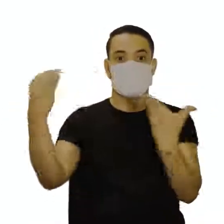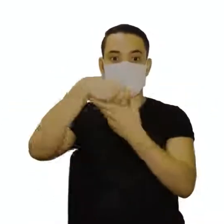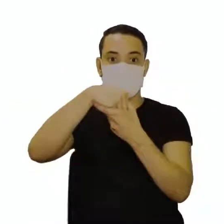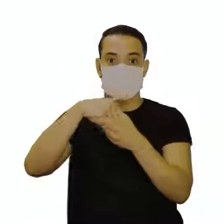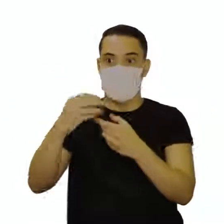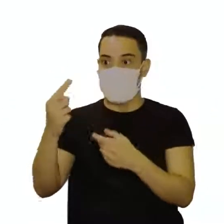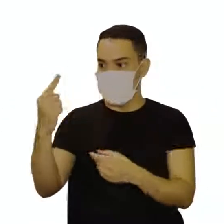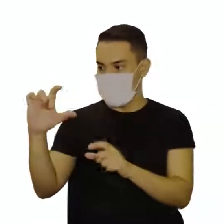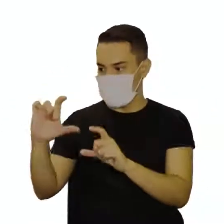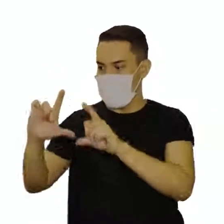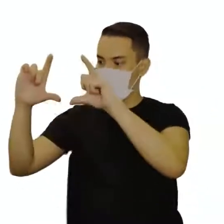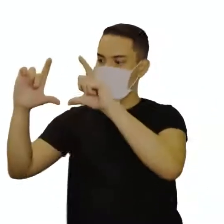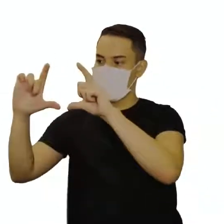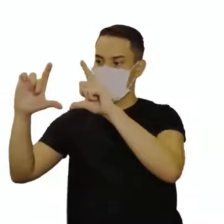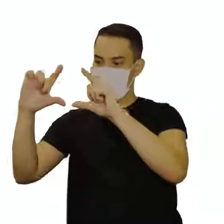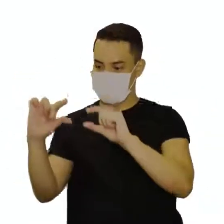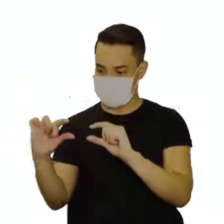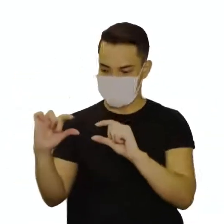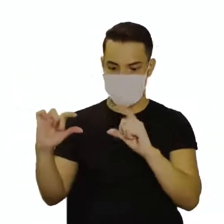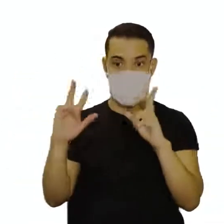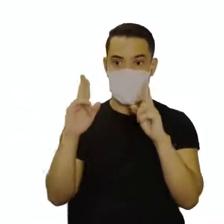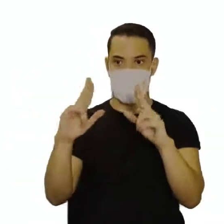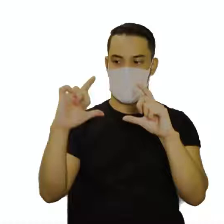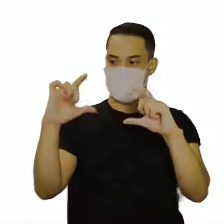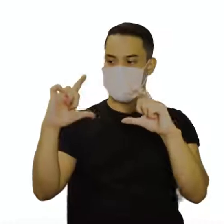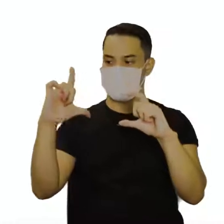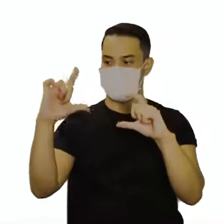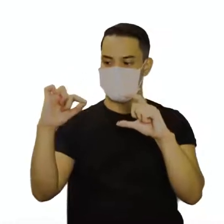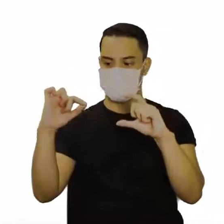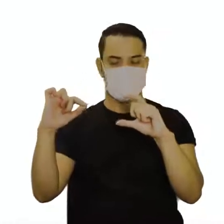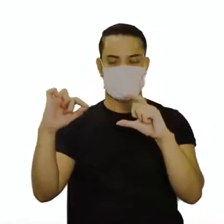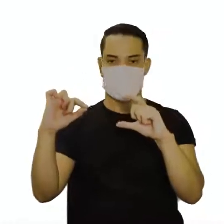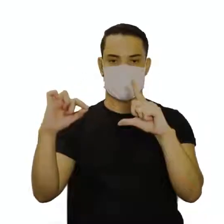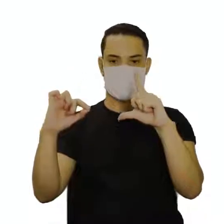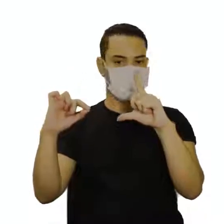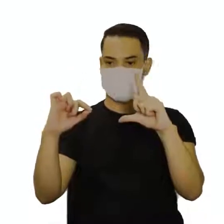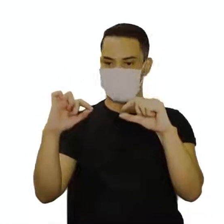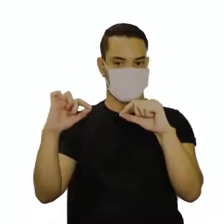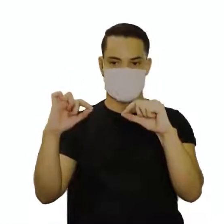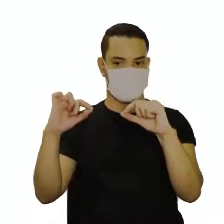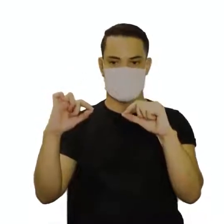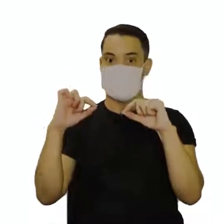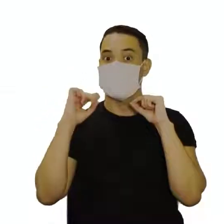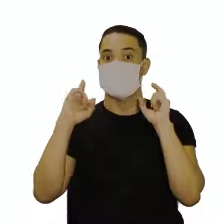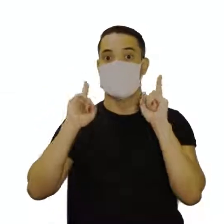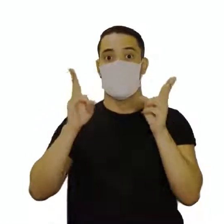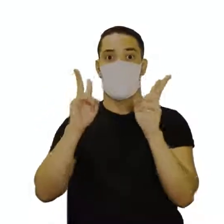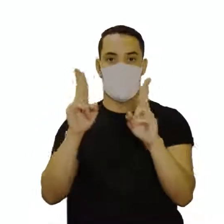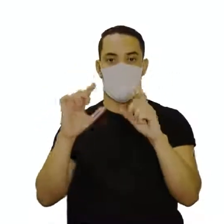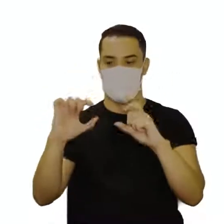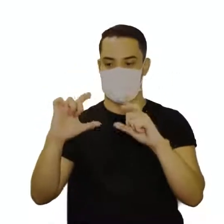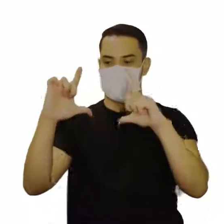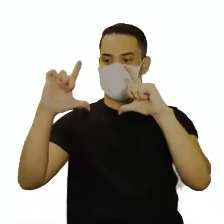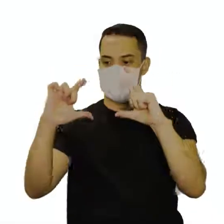aumenta, o outro aumenta, quando um diminui, o outro diminui, quando é diretamente, quando é inversamente. Então, ele viu,